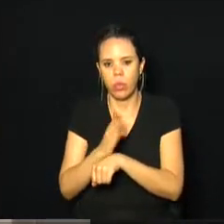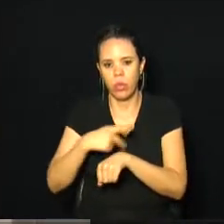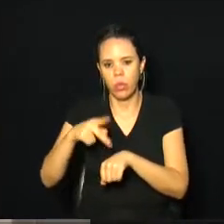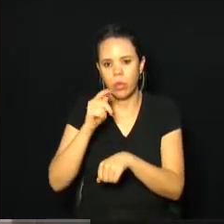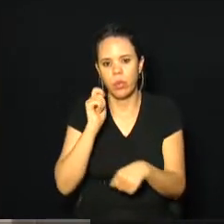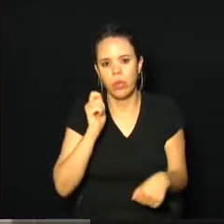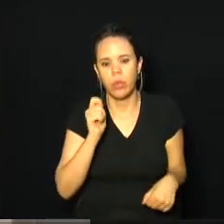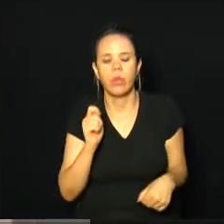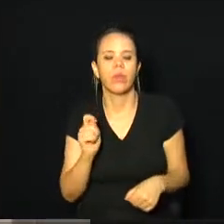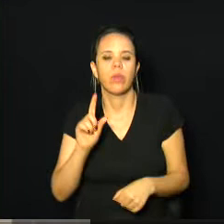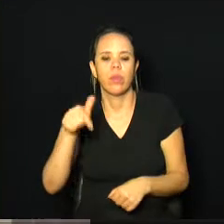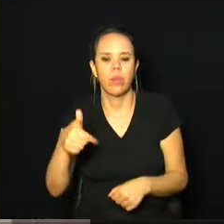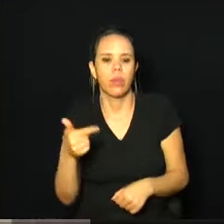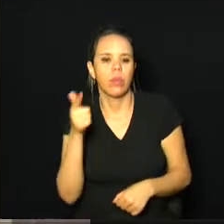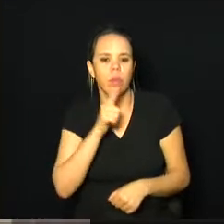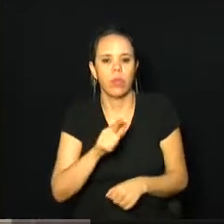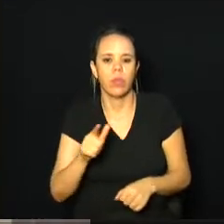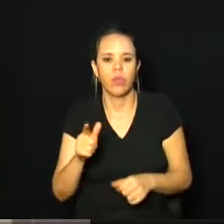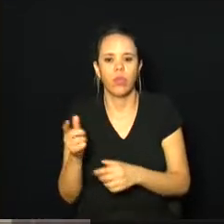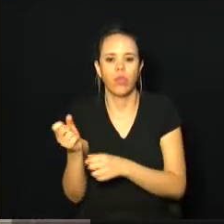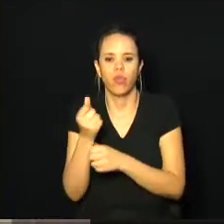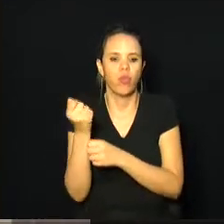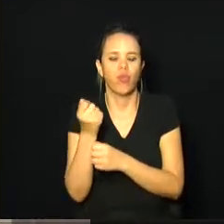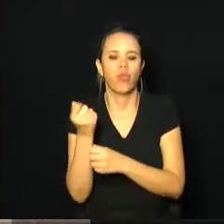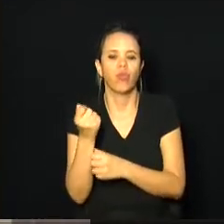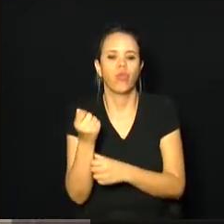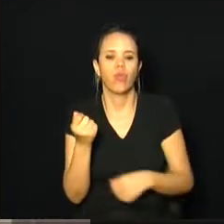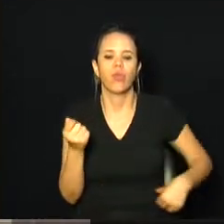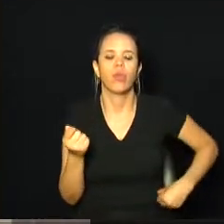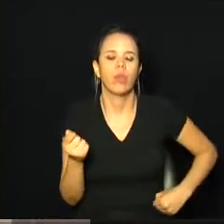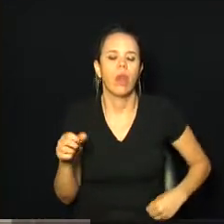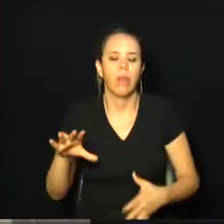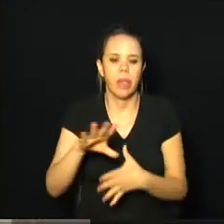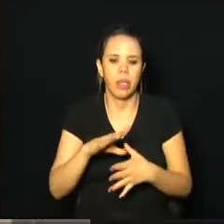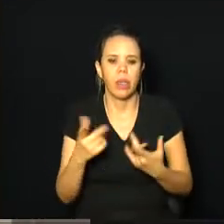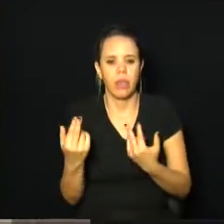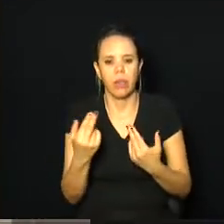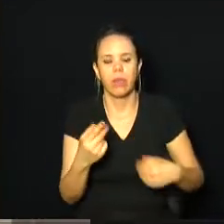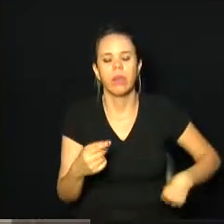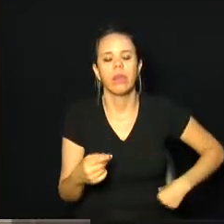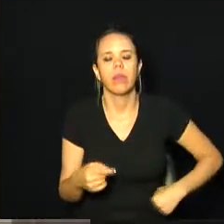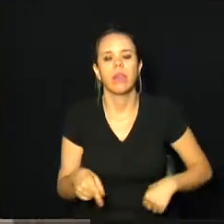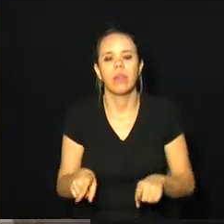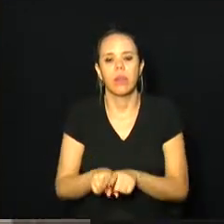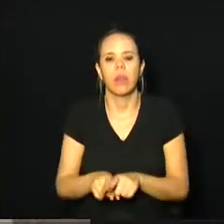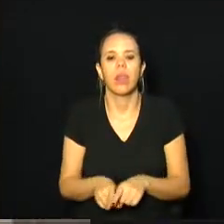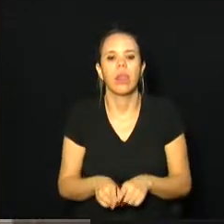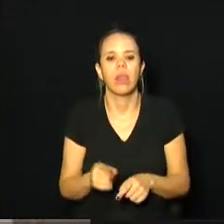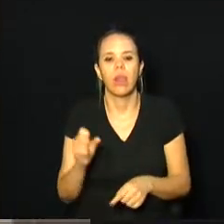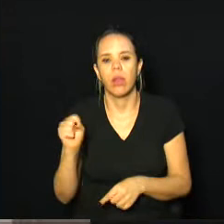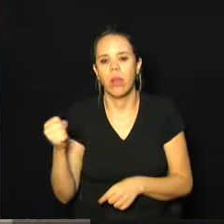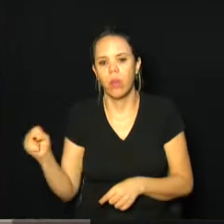logo na sequência ganhamos o Sul-Americano também, como eles ganharam. Mas a diferença de